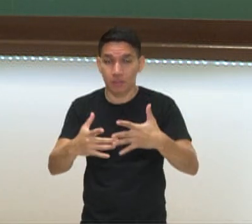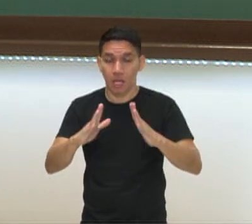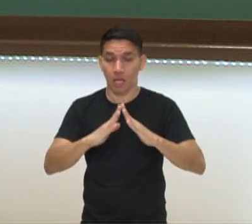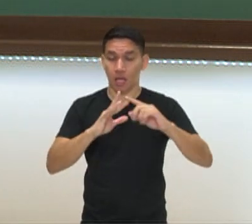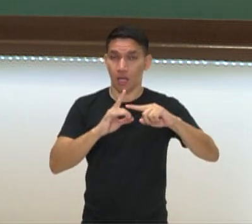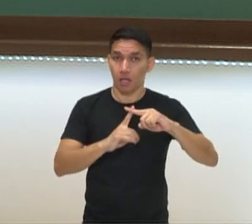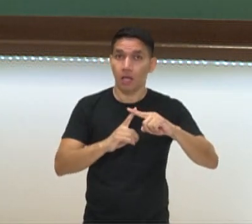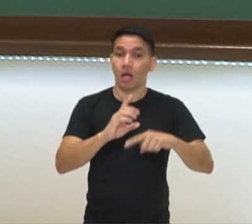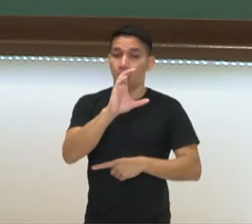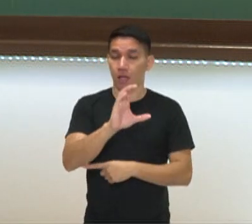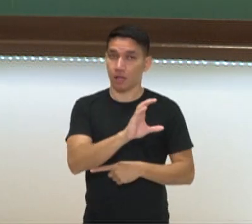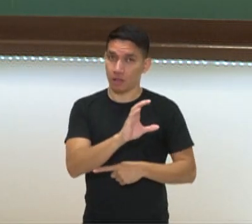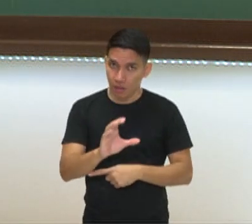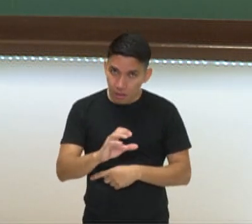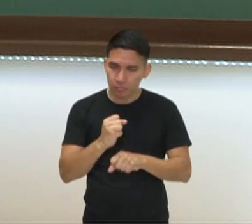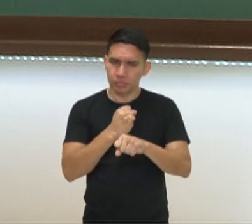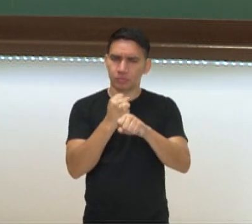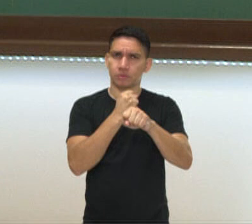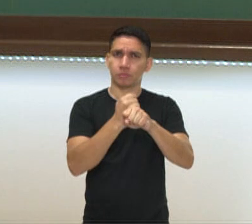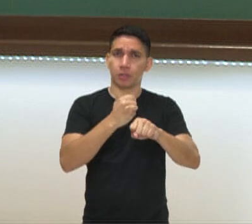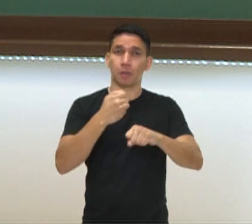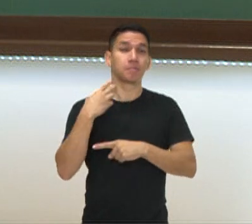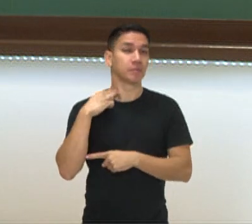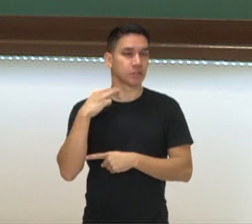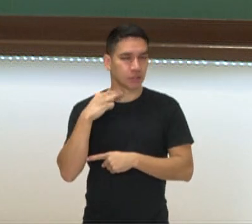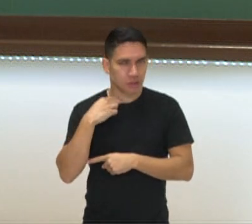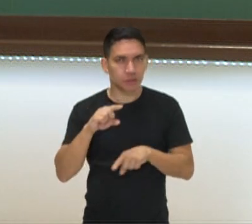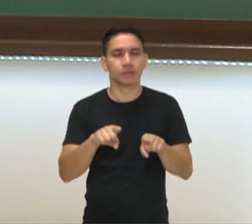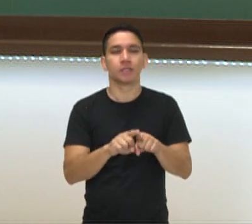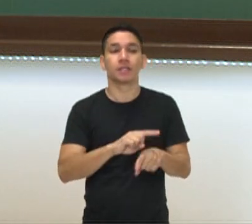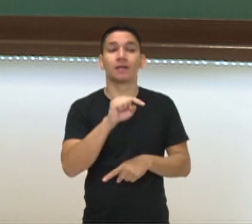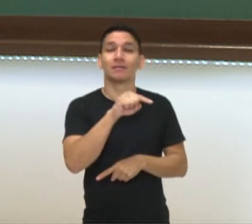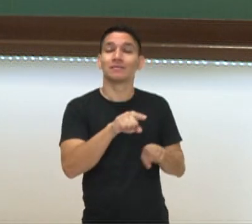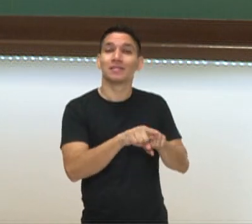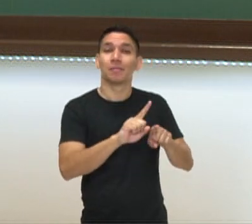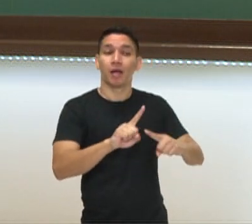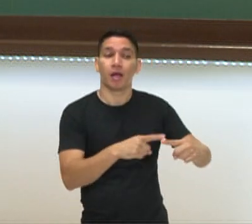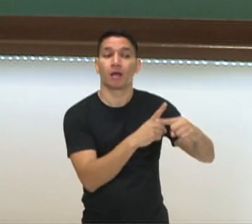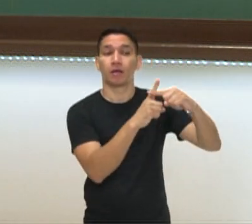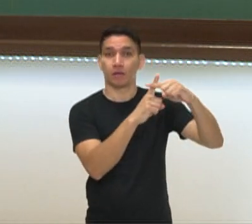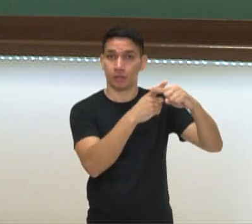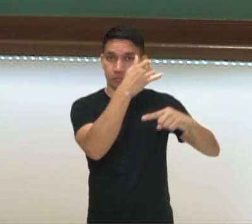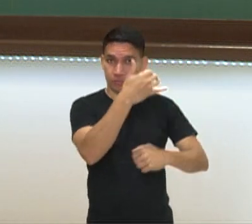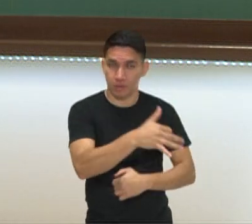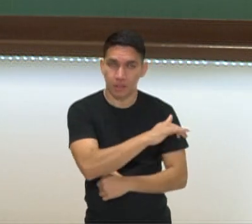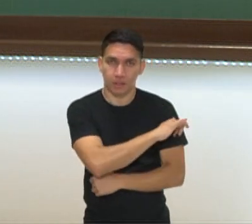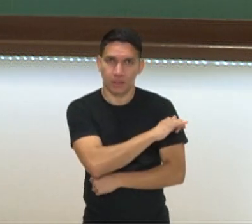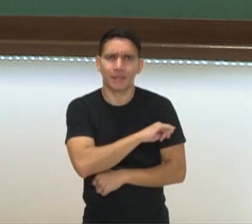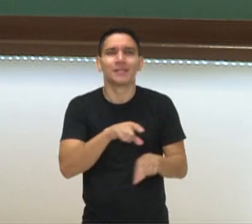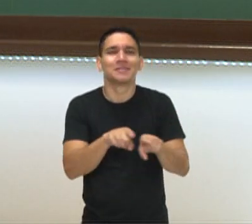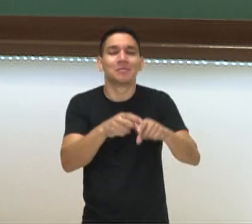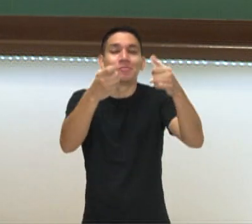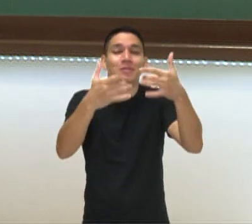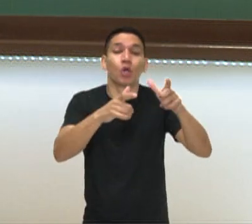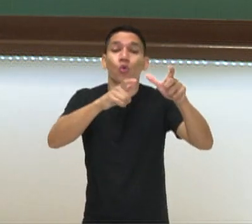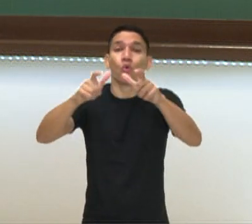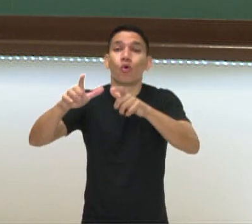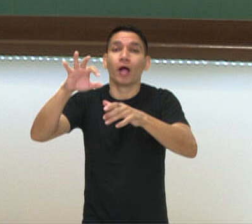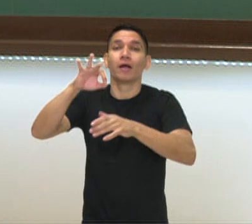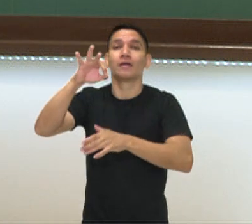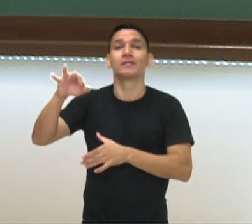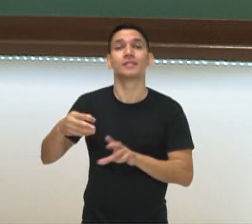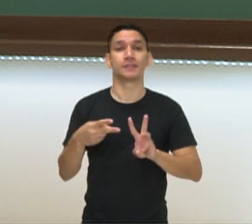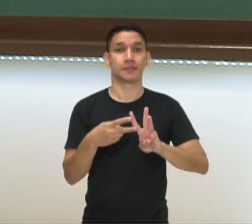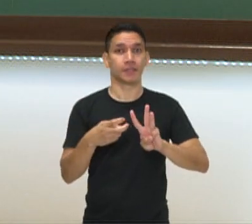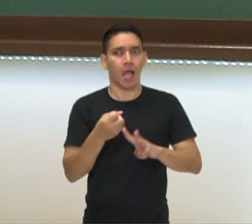de Assis, esculpida por Aleijadinho. Falamos do Cristo Redentor e estávamos recentemente falando dos lugares sagrados indígenas,